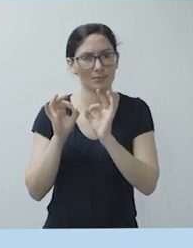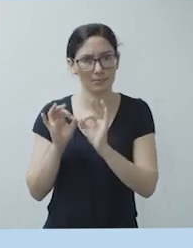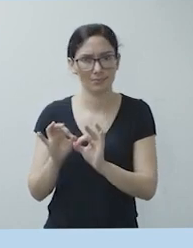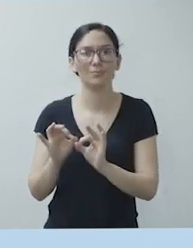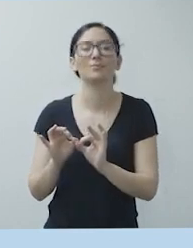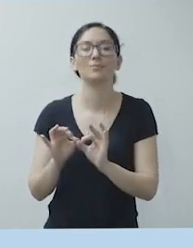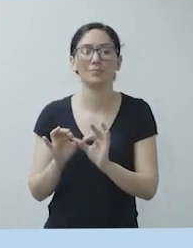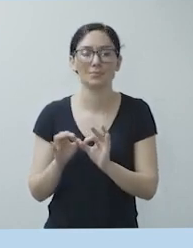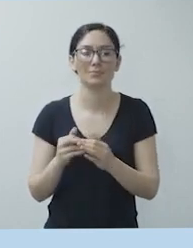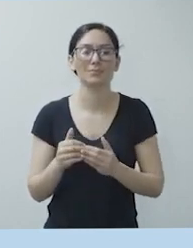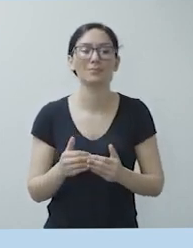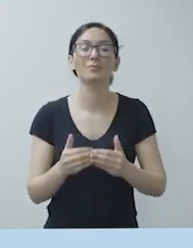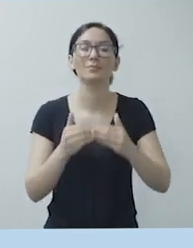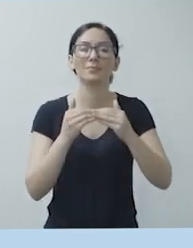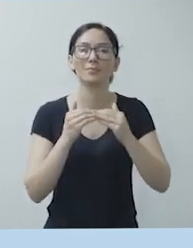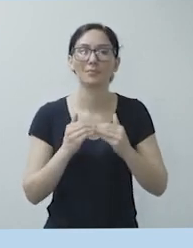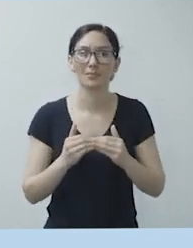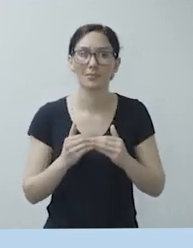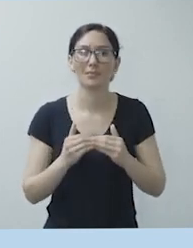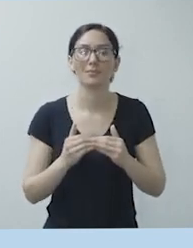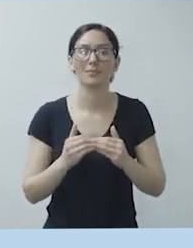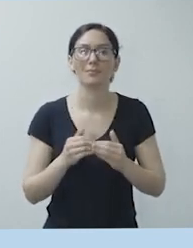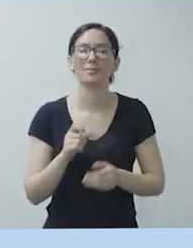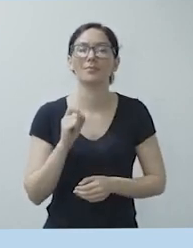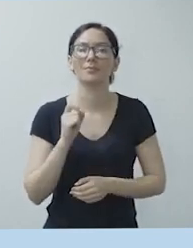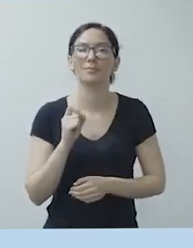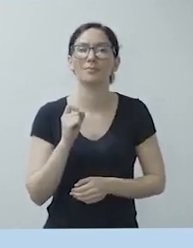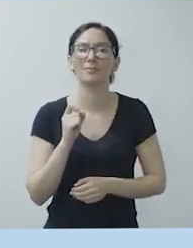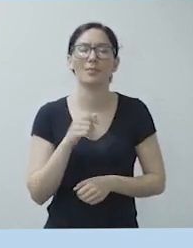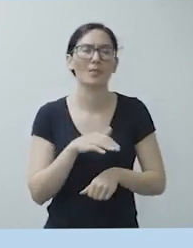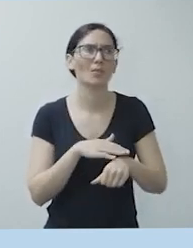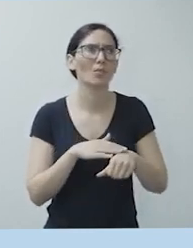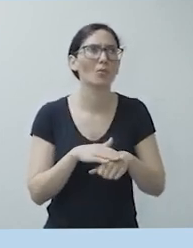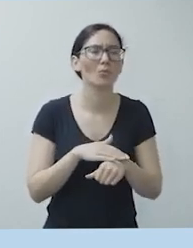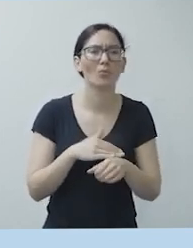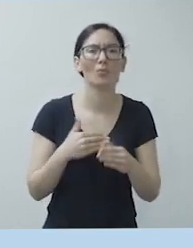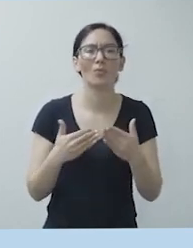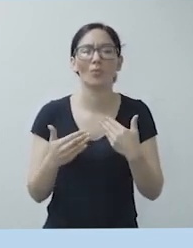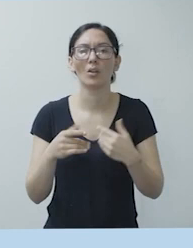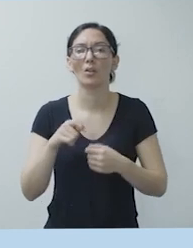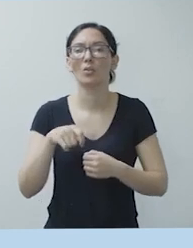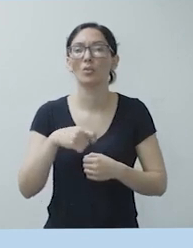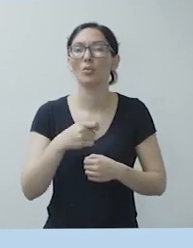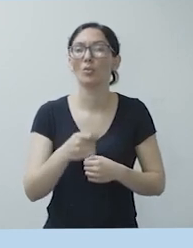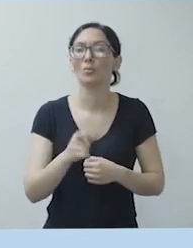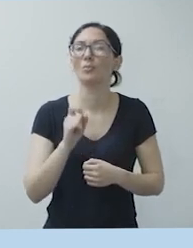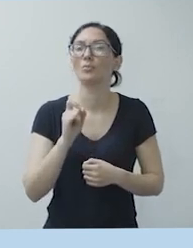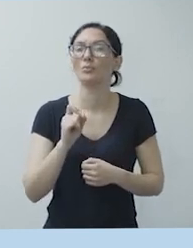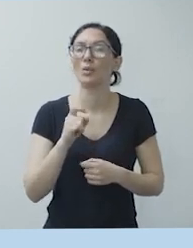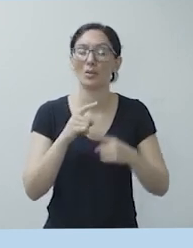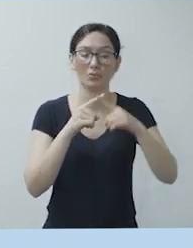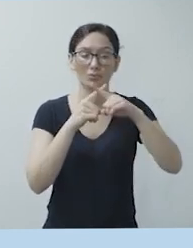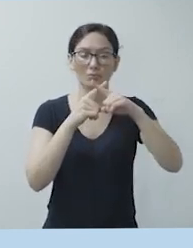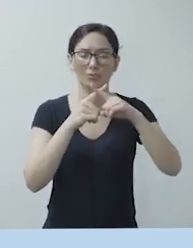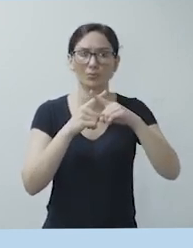parte da nossa rotina. E depois nós conversamos um pouco sobre